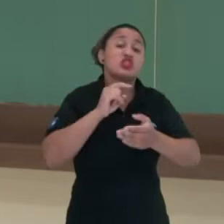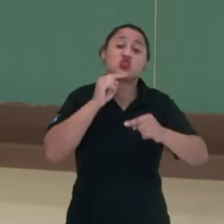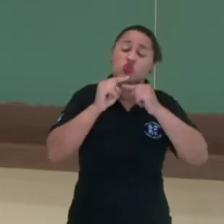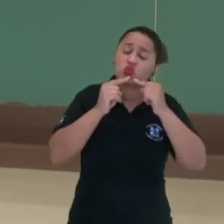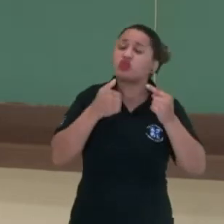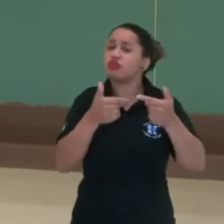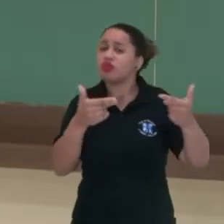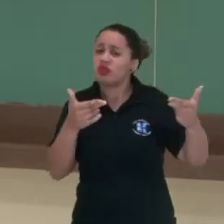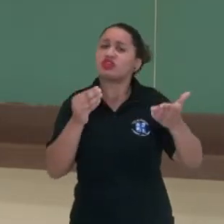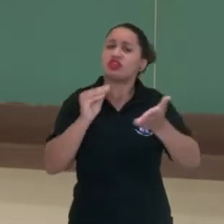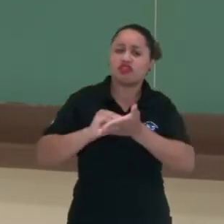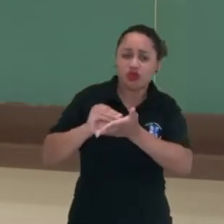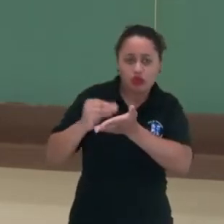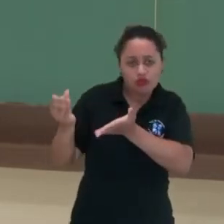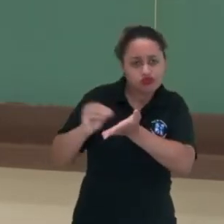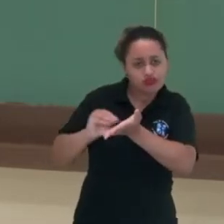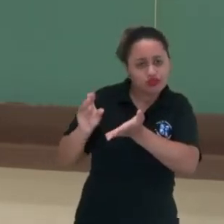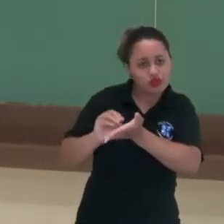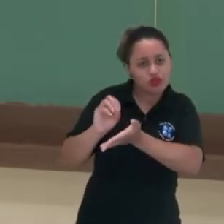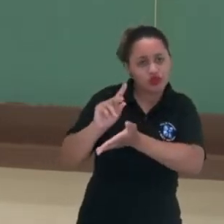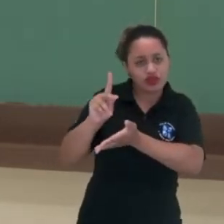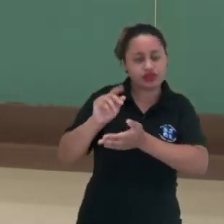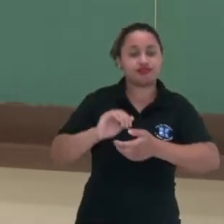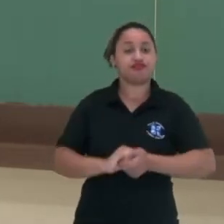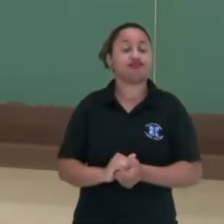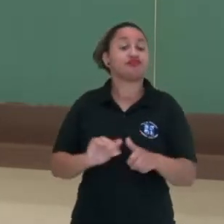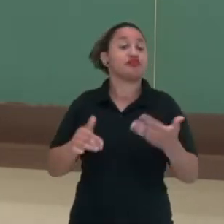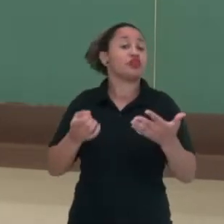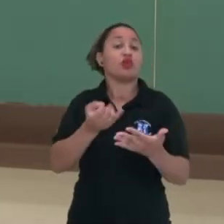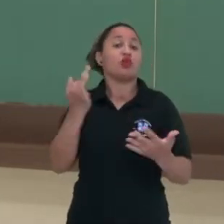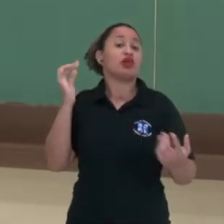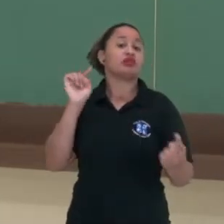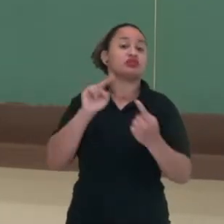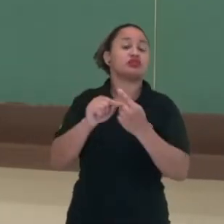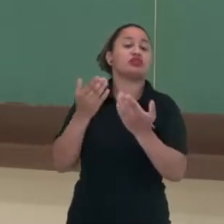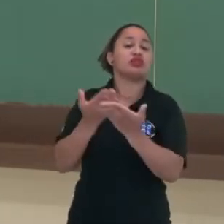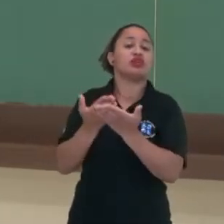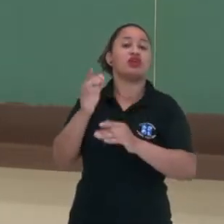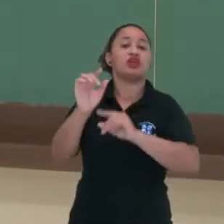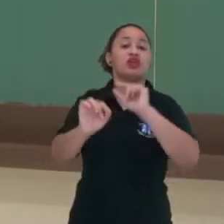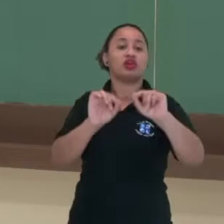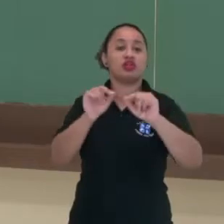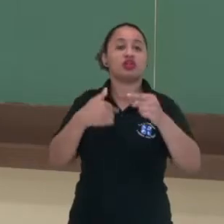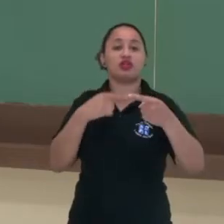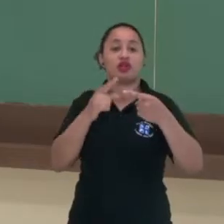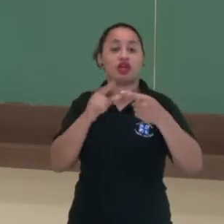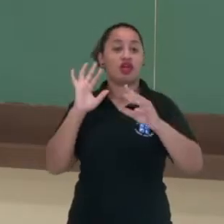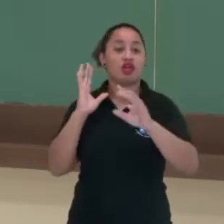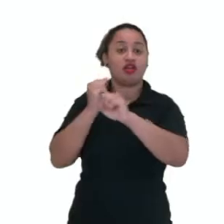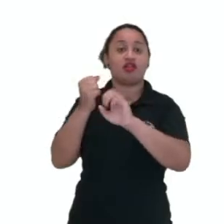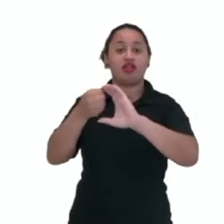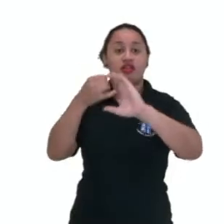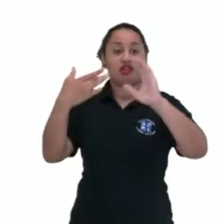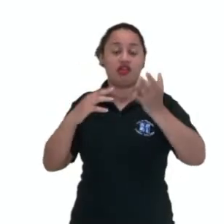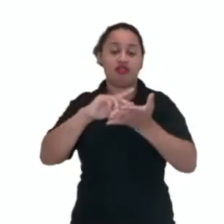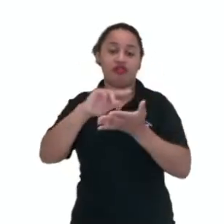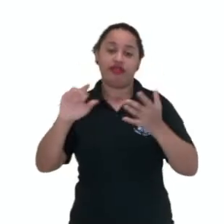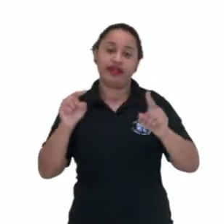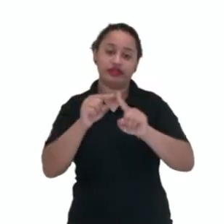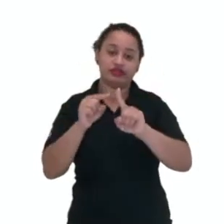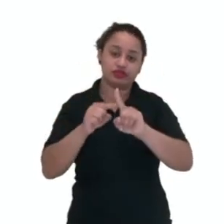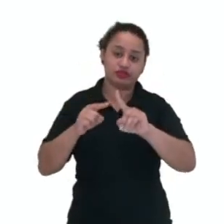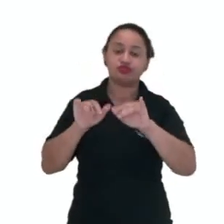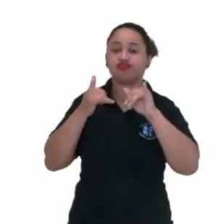para trás. Então vamos lá. Olha, quais são os objetivos da aula? Rever as características de diversas formas de